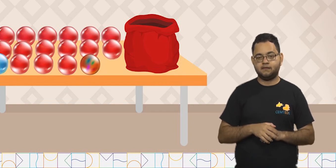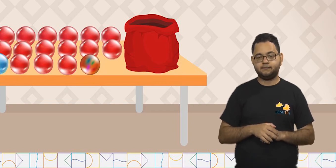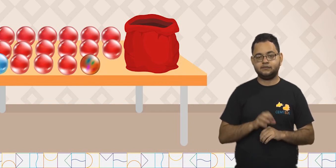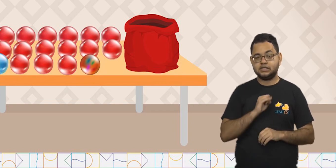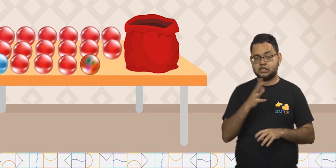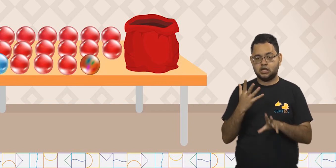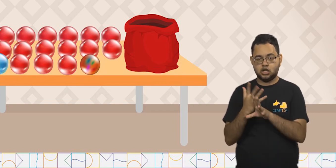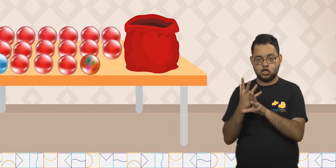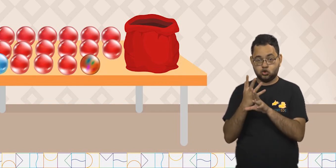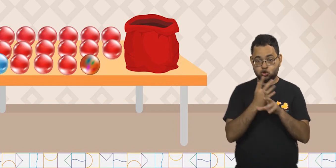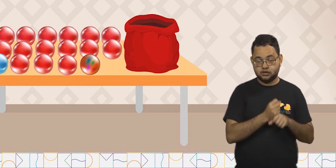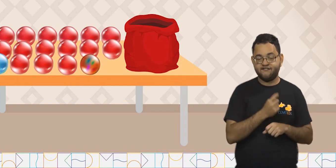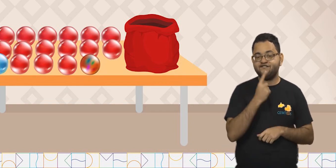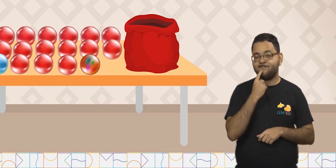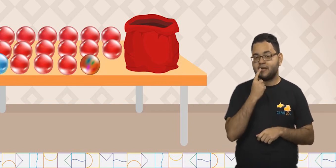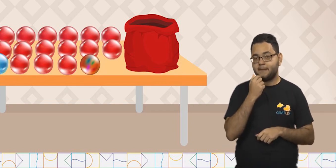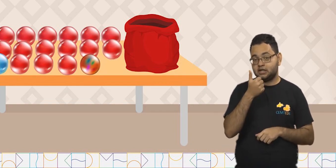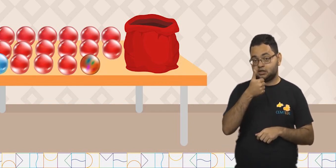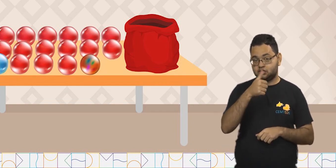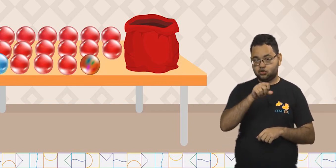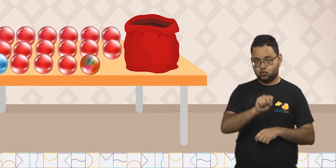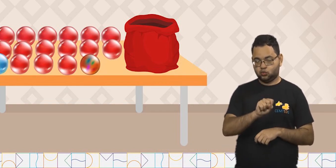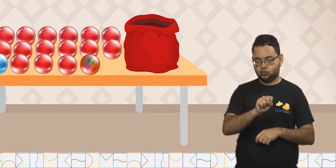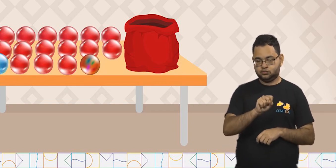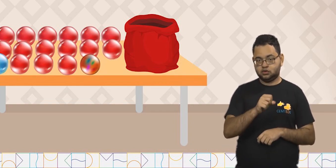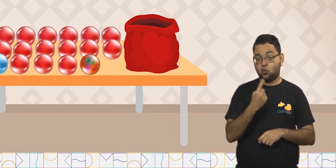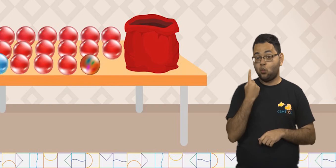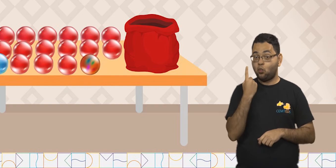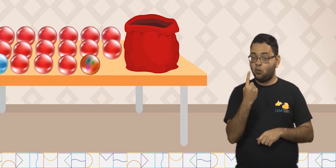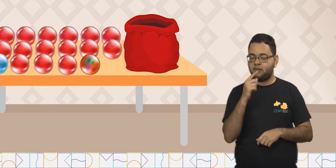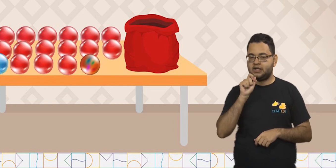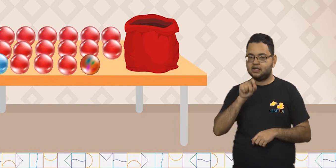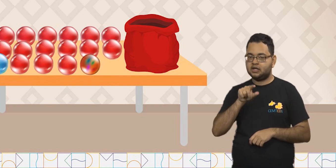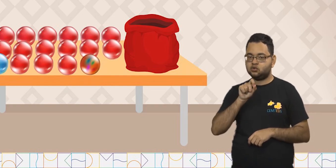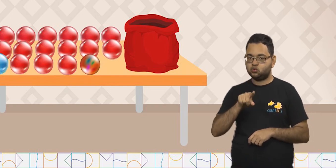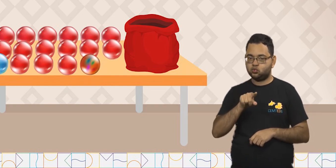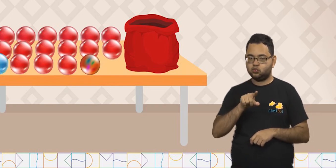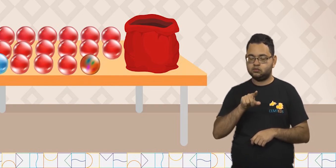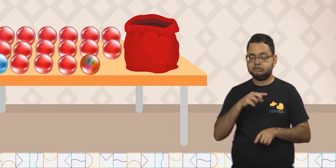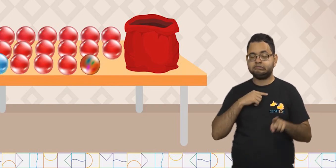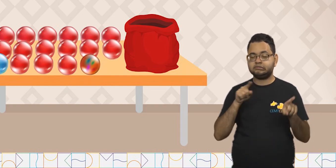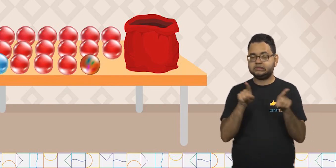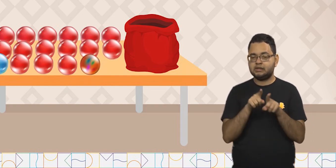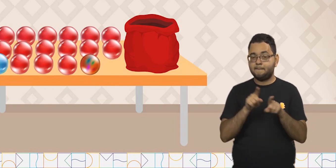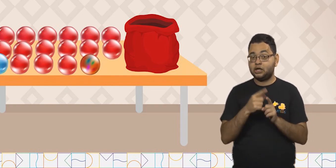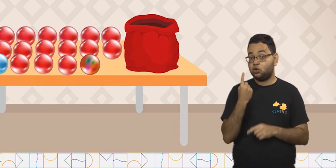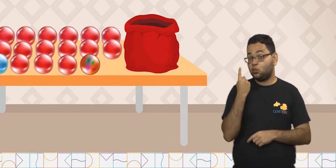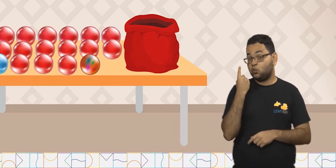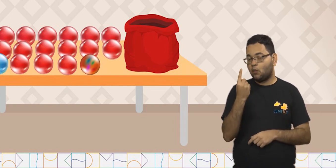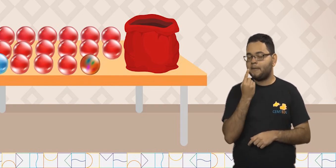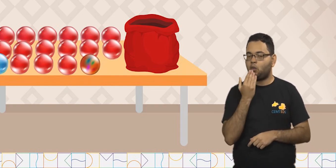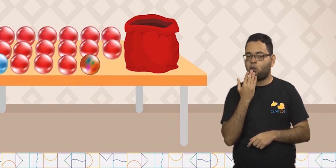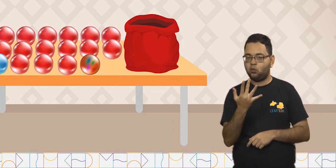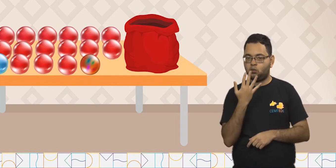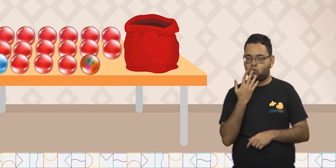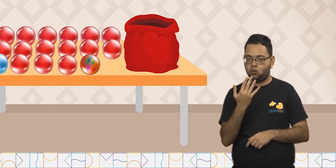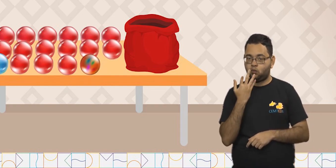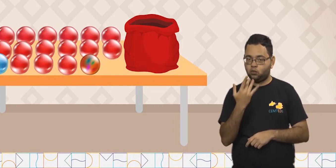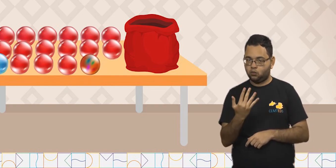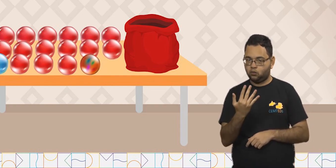temos 18 bolinhas vermelhas é uma bolinha azul e também uma